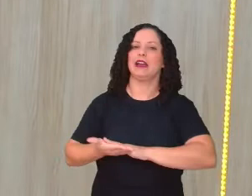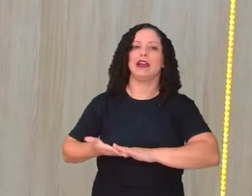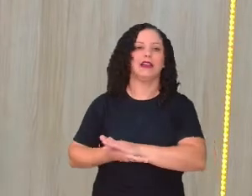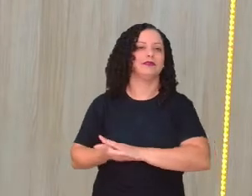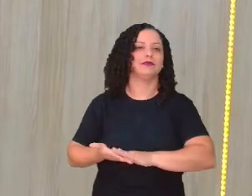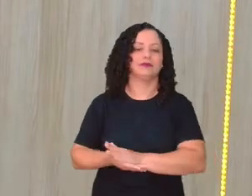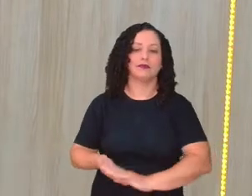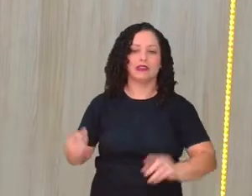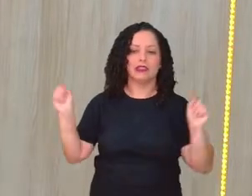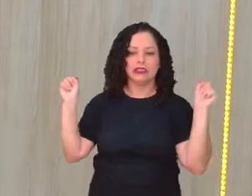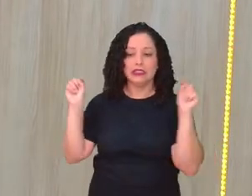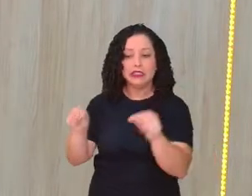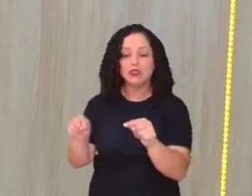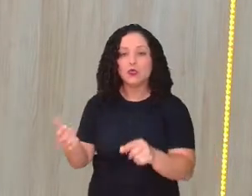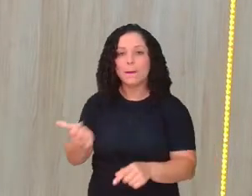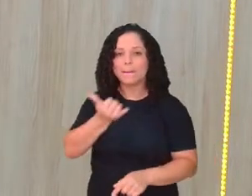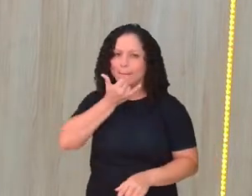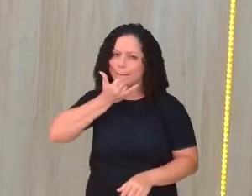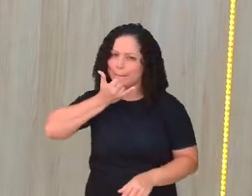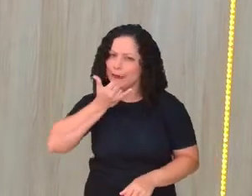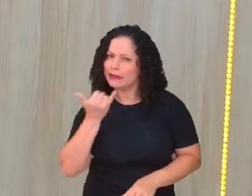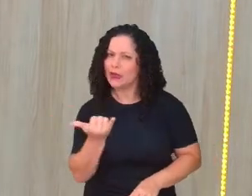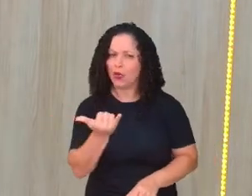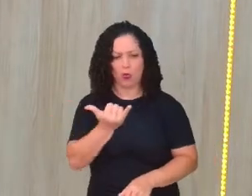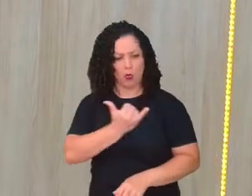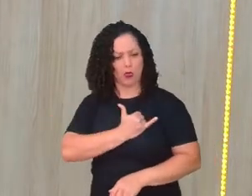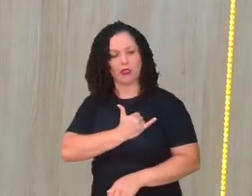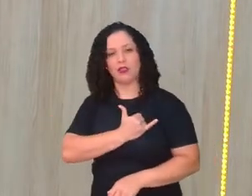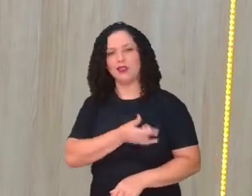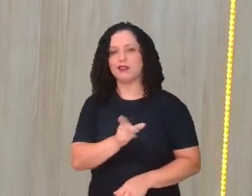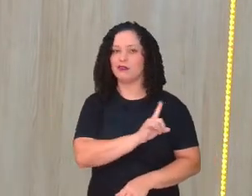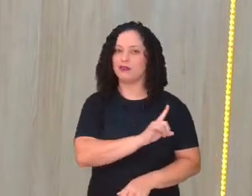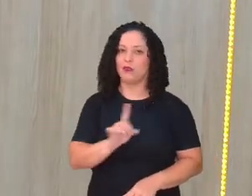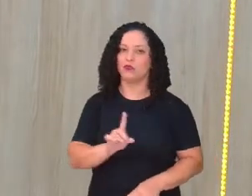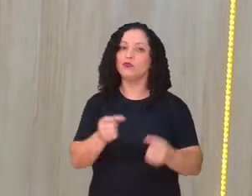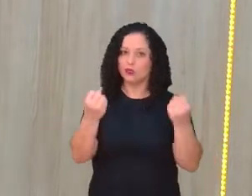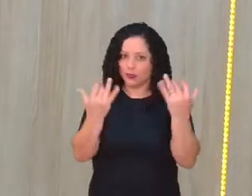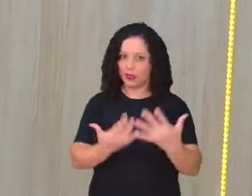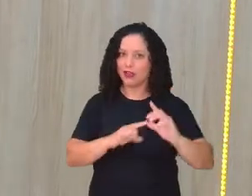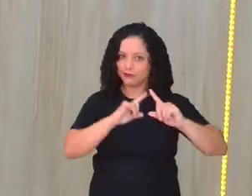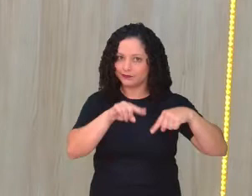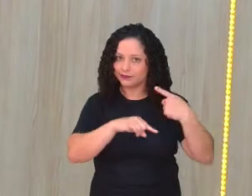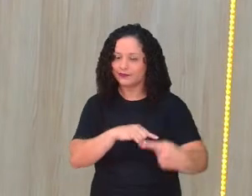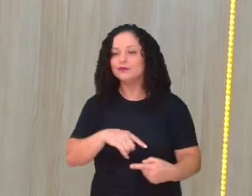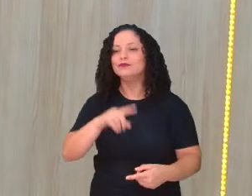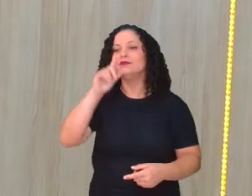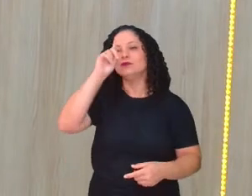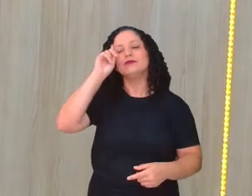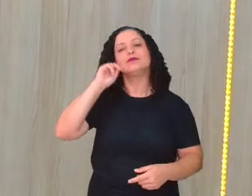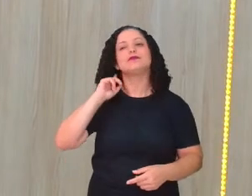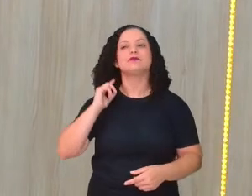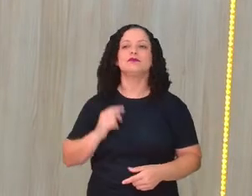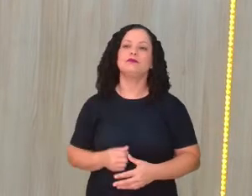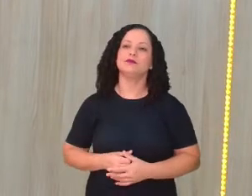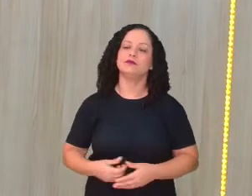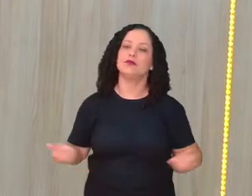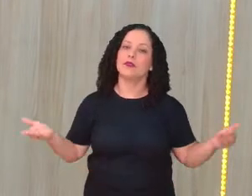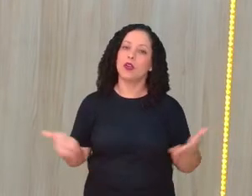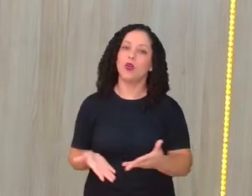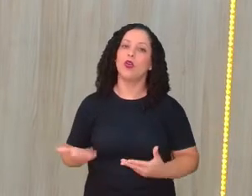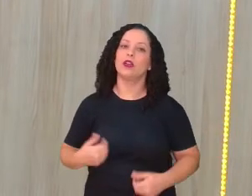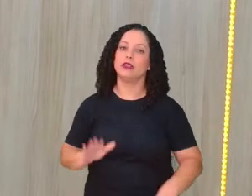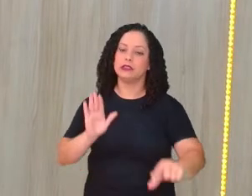que garante o perdão dos pecados. E a gente vai explicar por quê daqui a pouco, né? Aí vejam, na